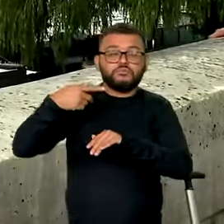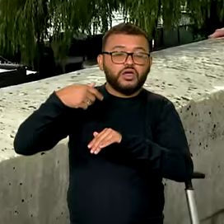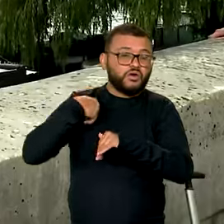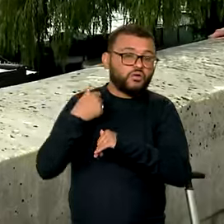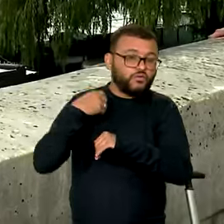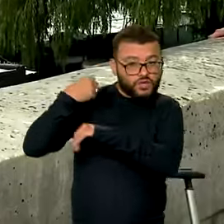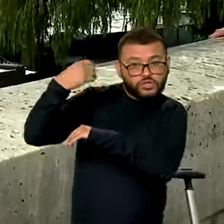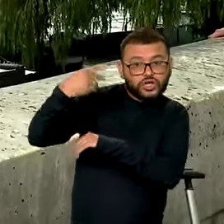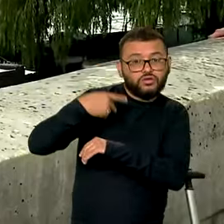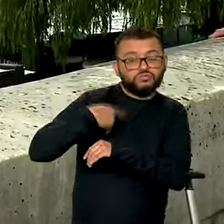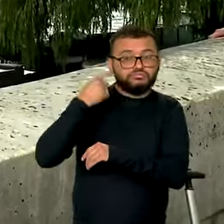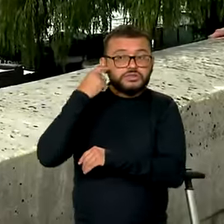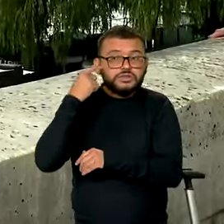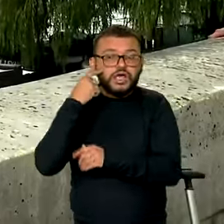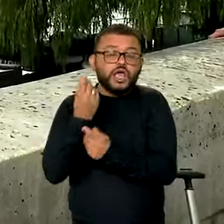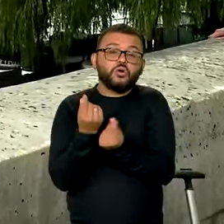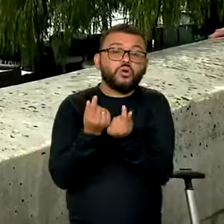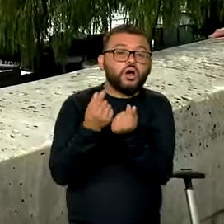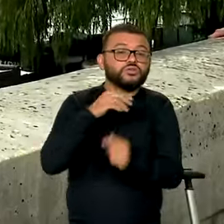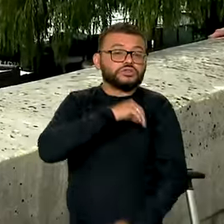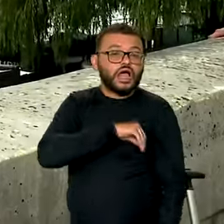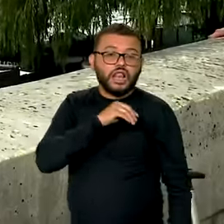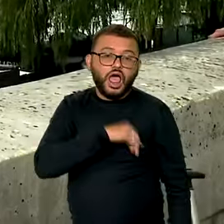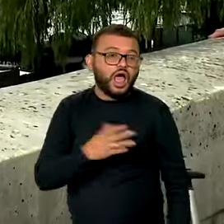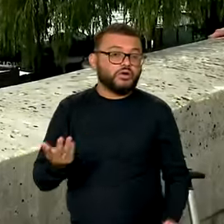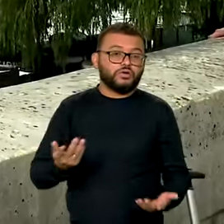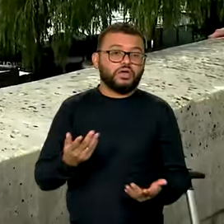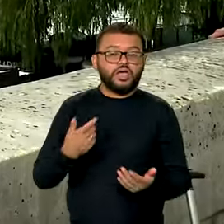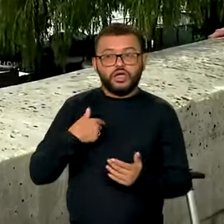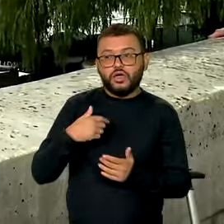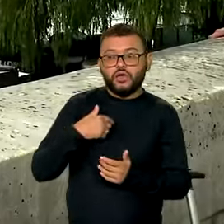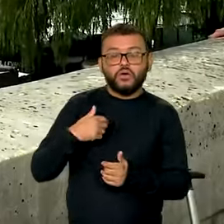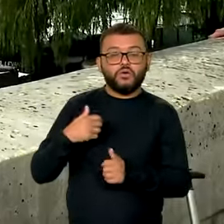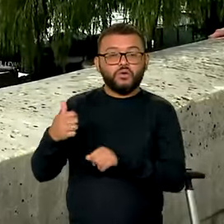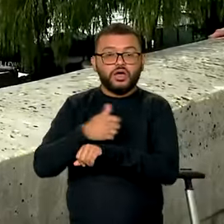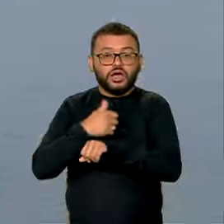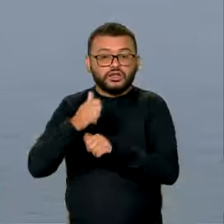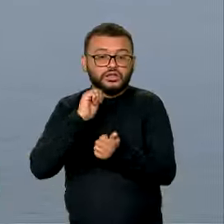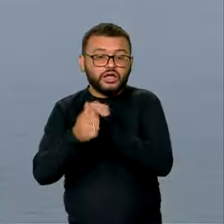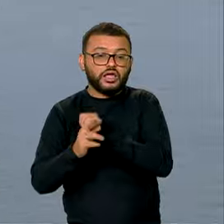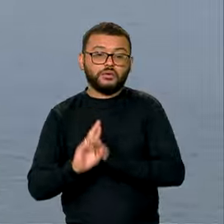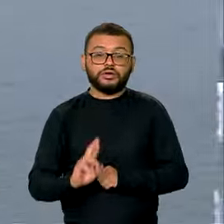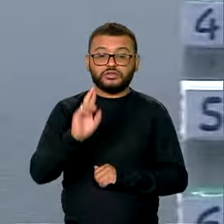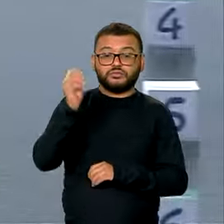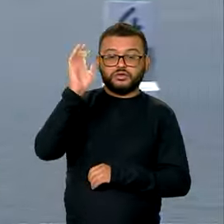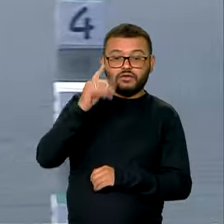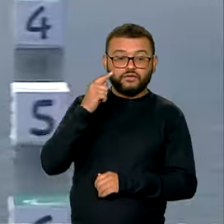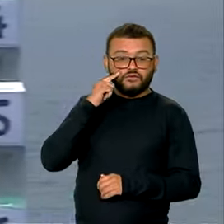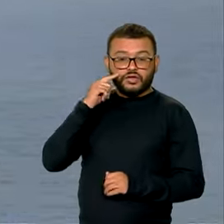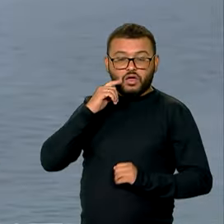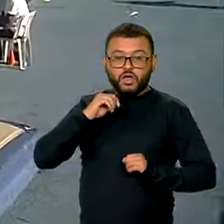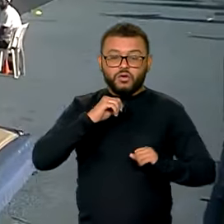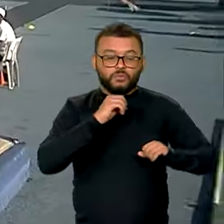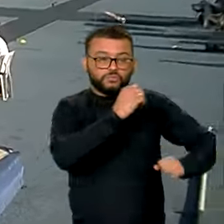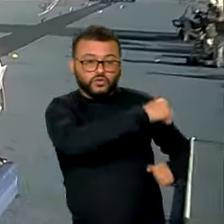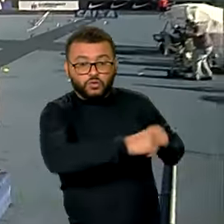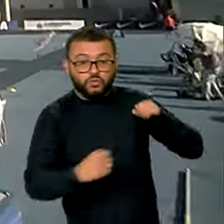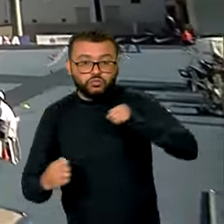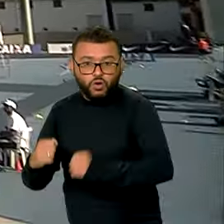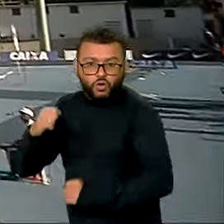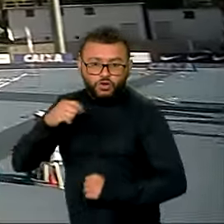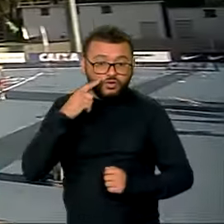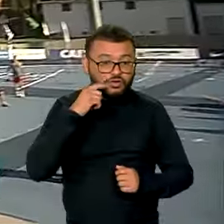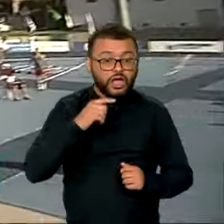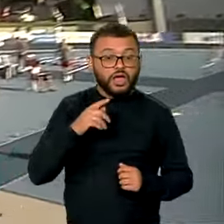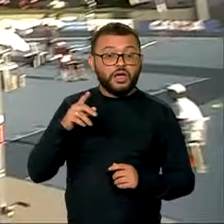é como se fosse realmente um salário, um pagamento pelo fato de ser um atleta estar representando o Brasil. De olho nos grandes eventos, como a Olimpíada